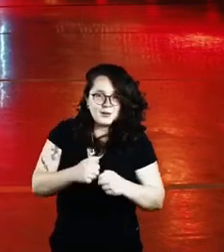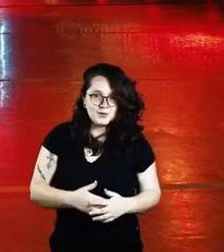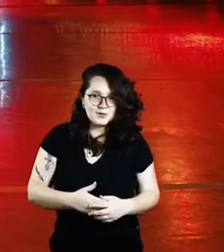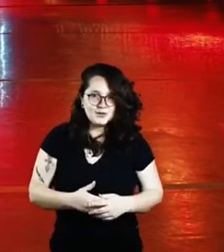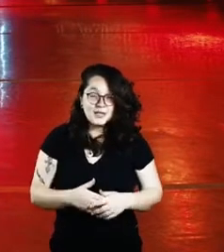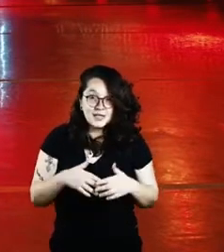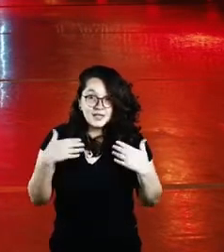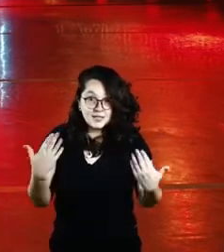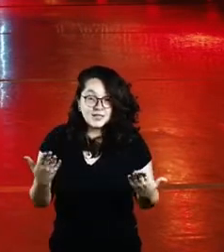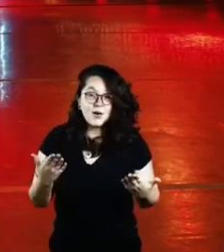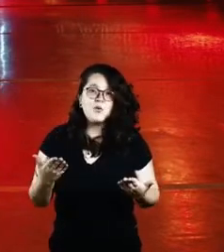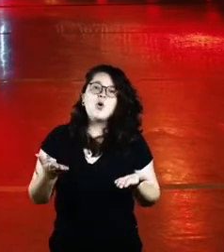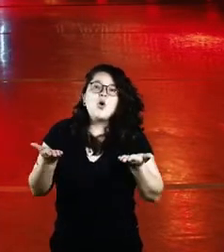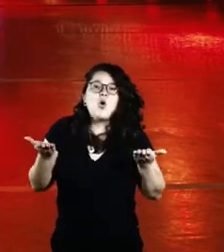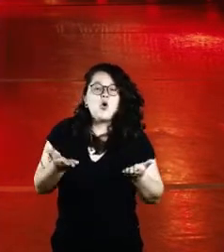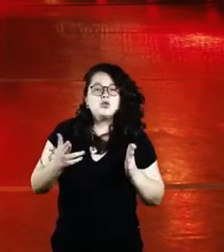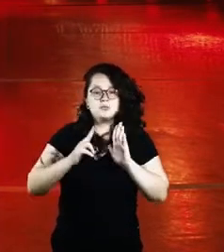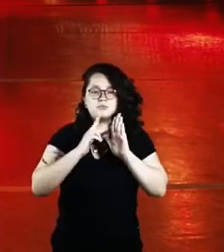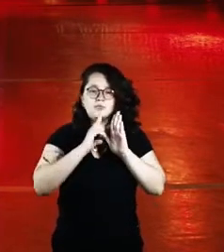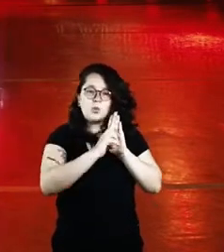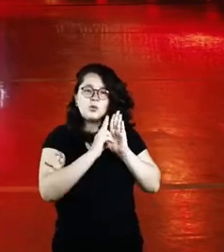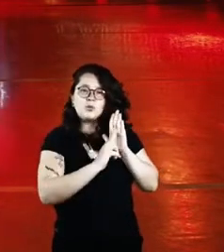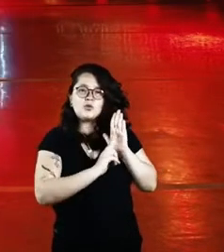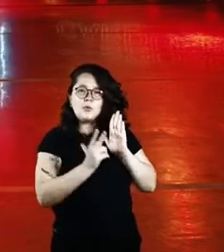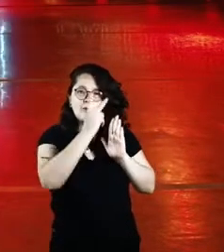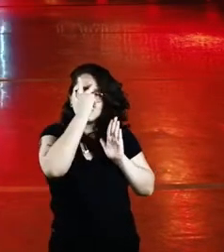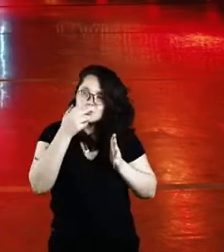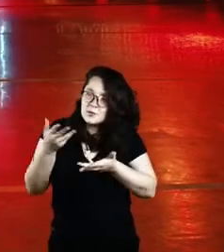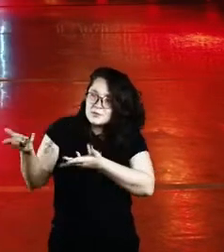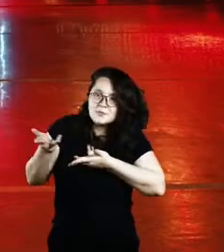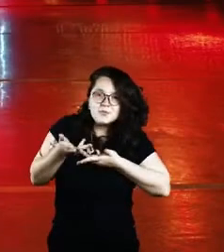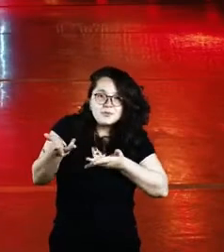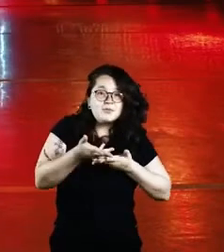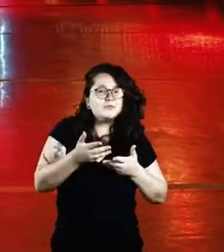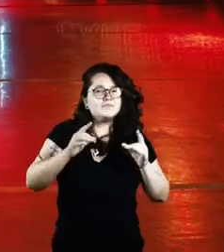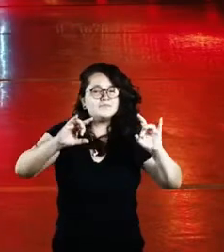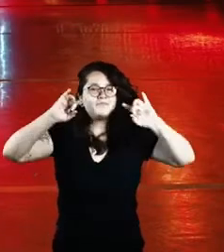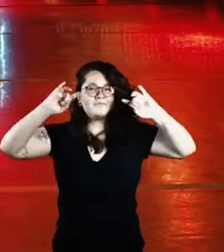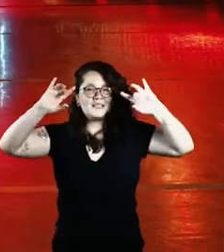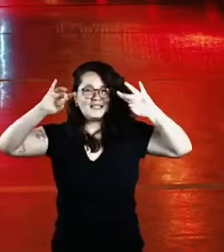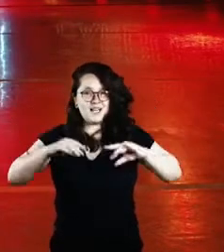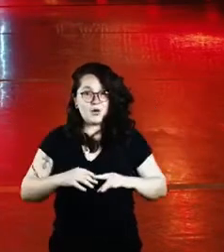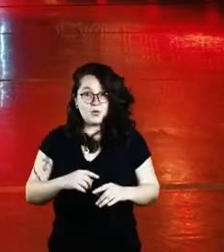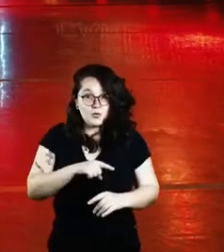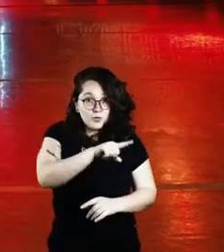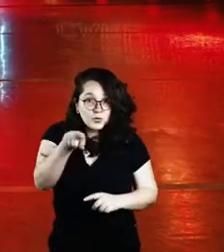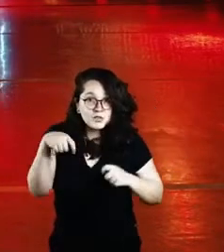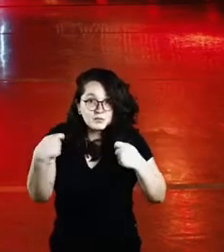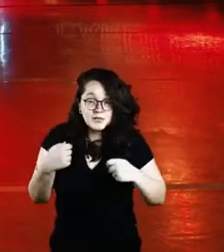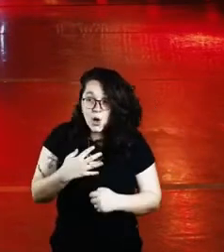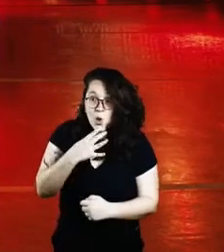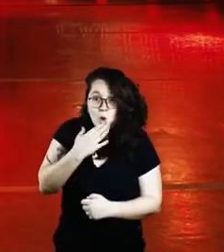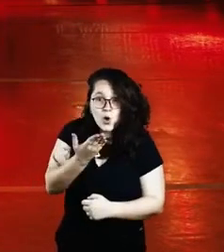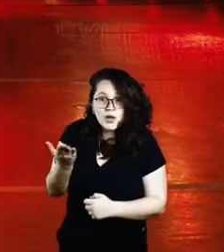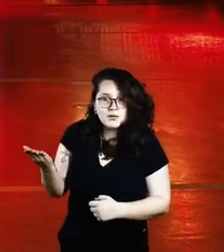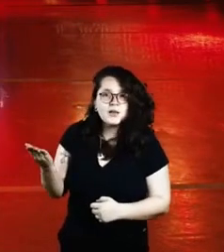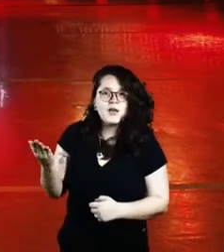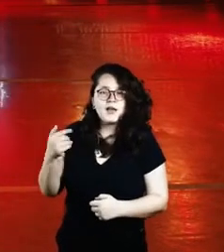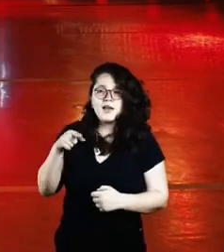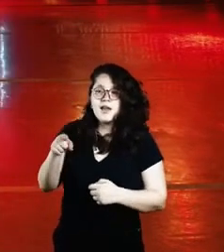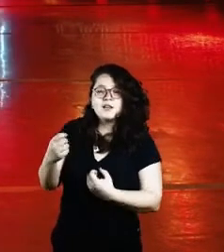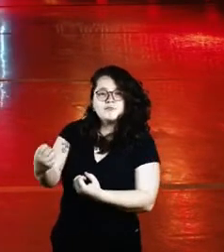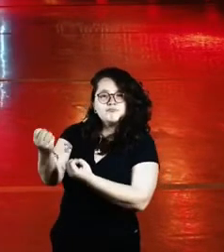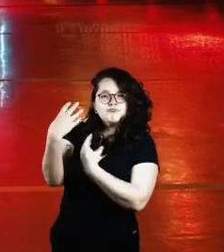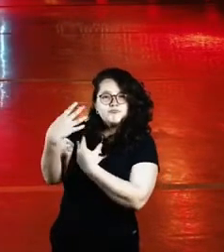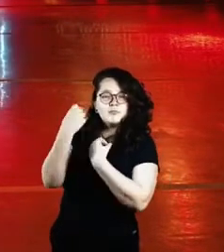Então, essas pessoas são mais que especiais, elas precisam ser conhecidas, precisam ser ouvidas e precisam